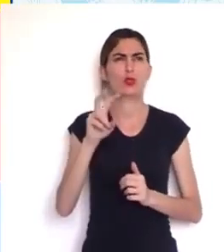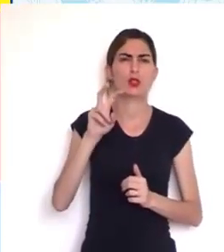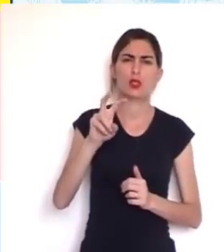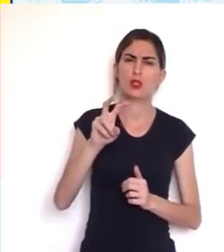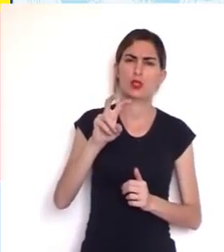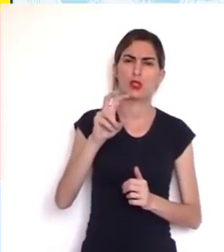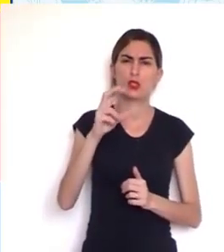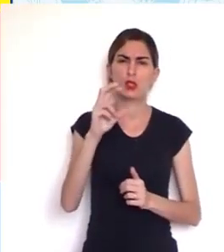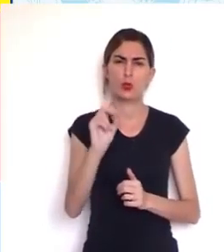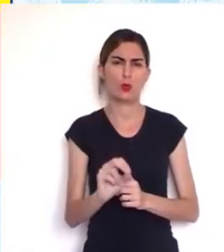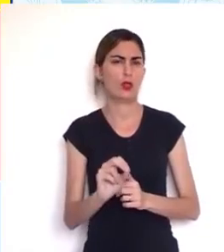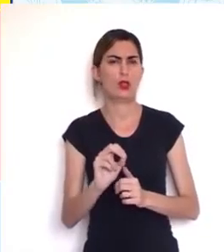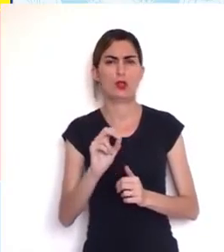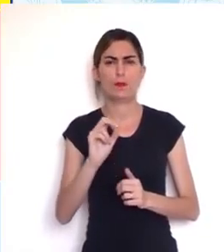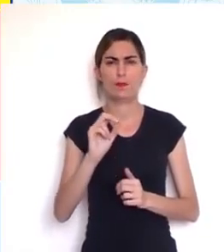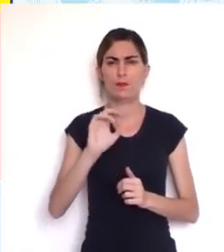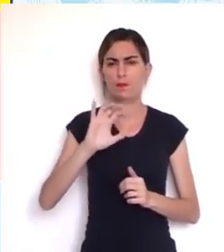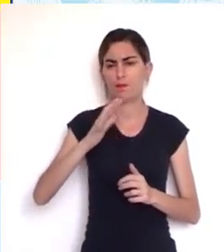5.150 km,